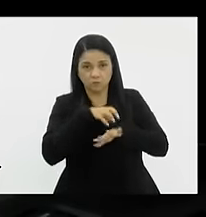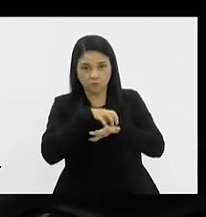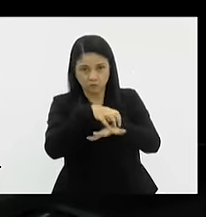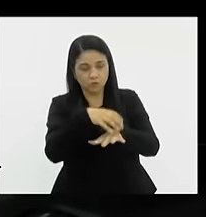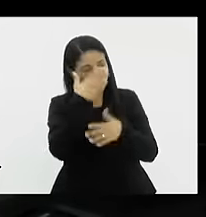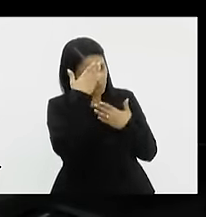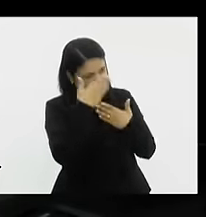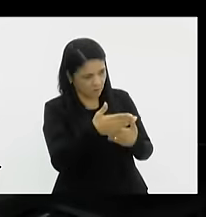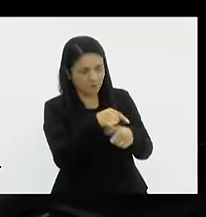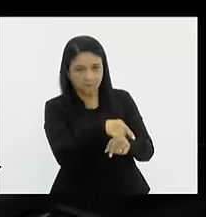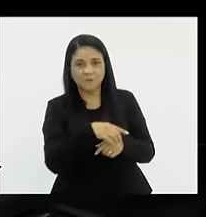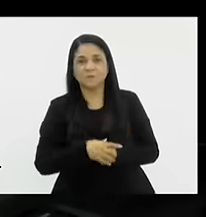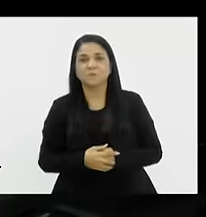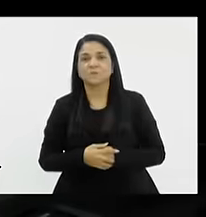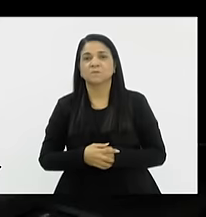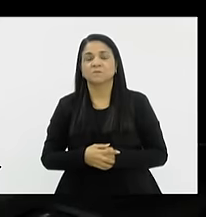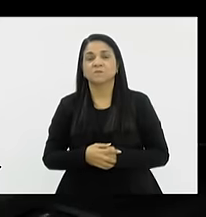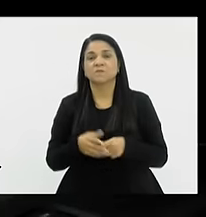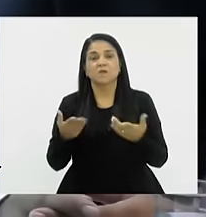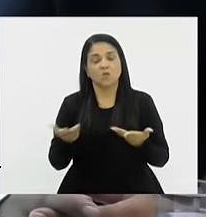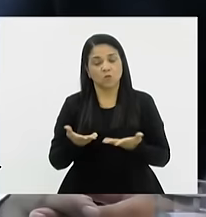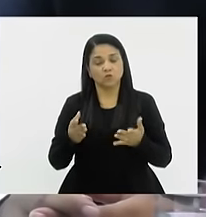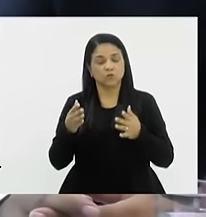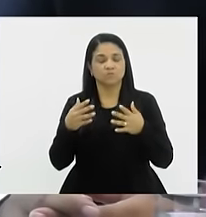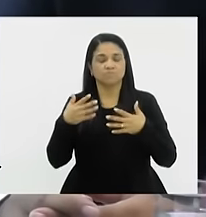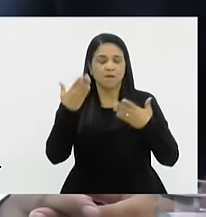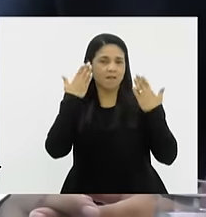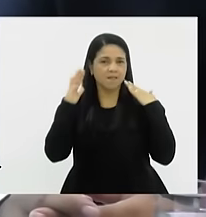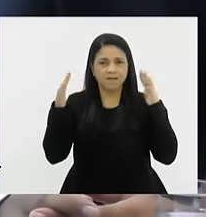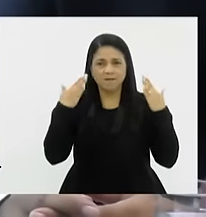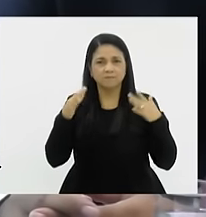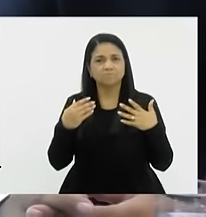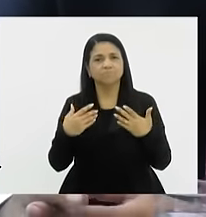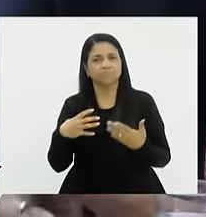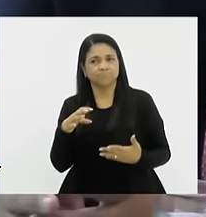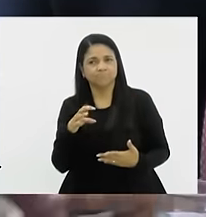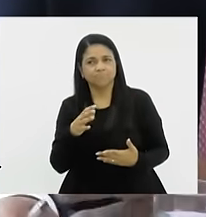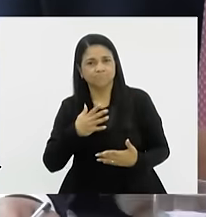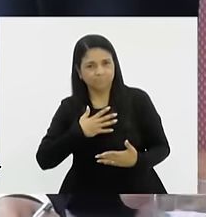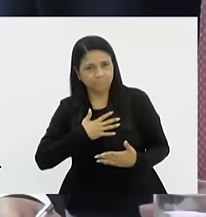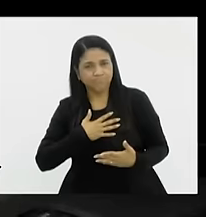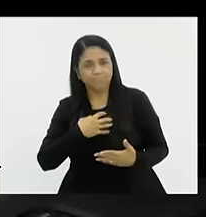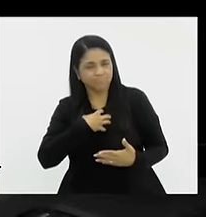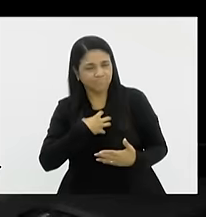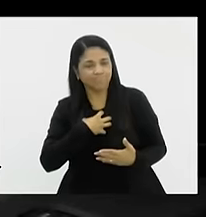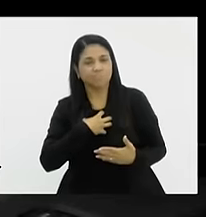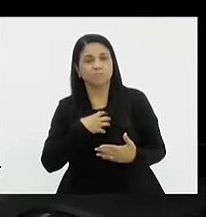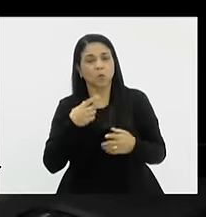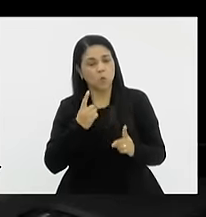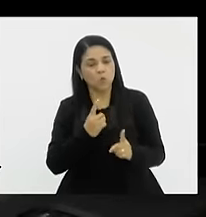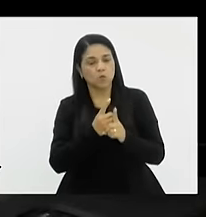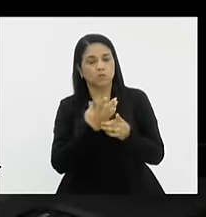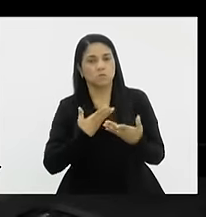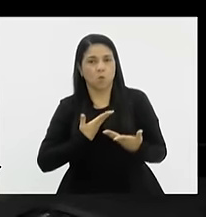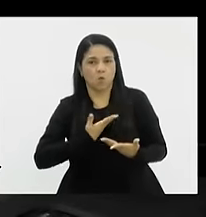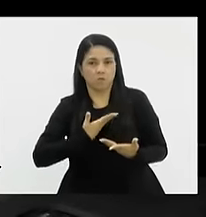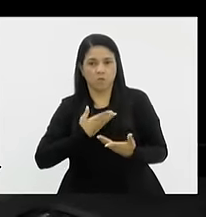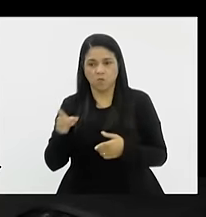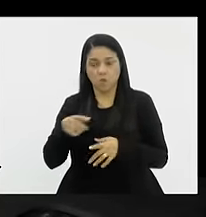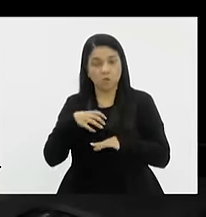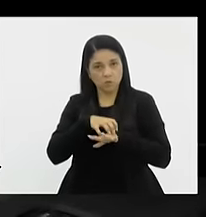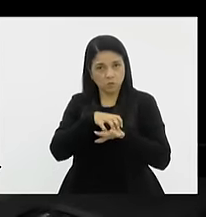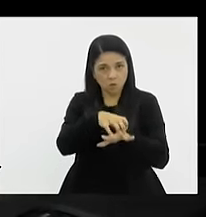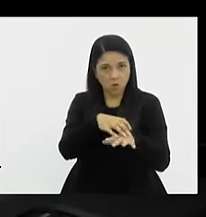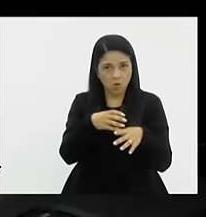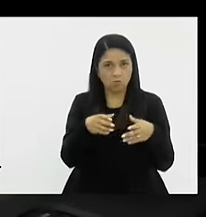obrigado. Deixa eu te falar que hoje foi uma alegria muito grande que encontrei com o meu colega. E aí, eu da transporte, ele